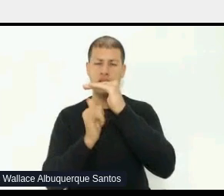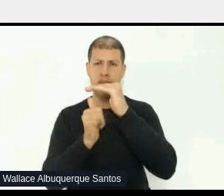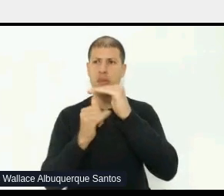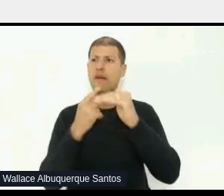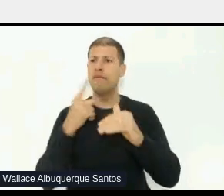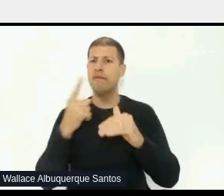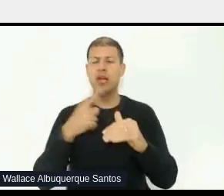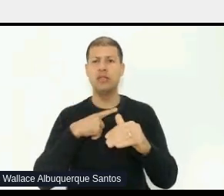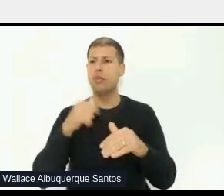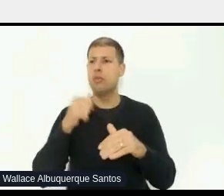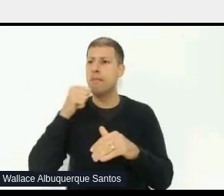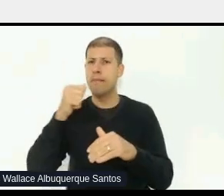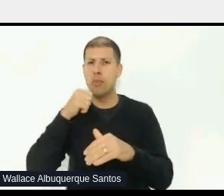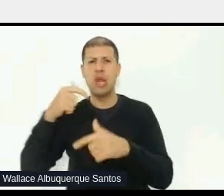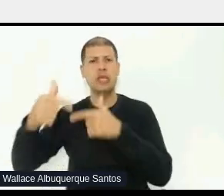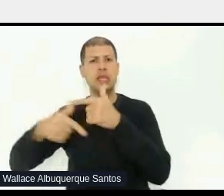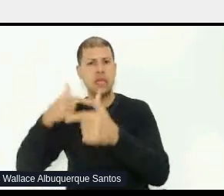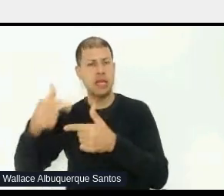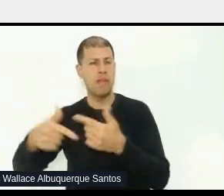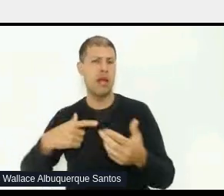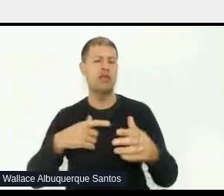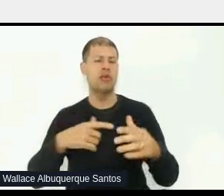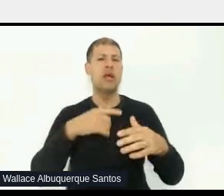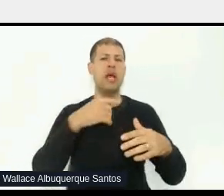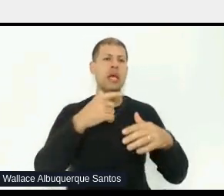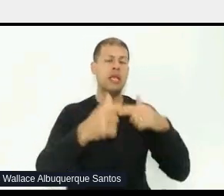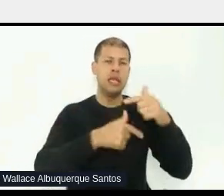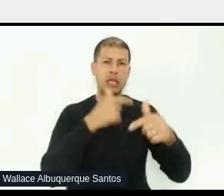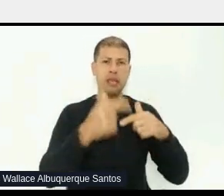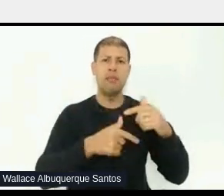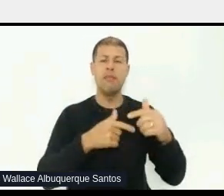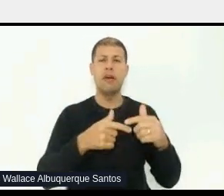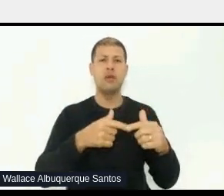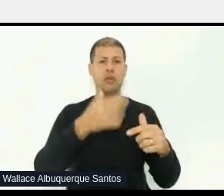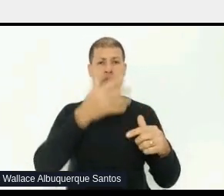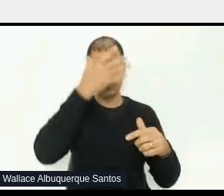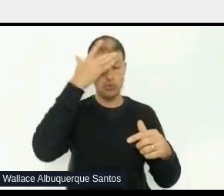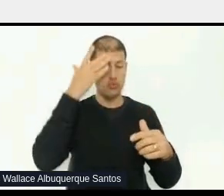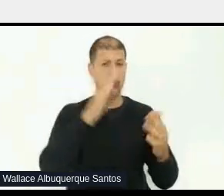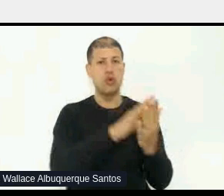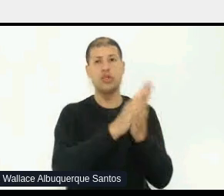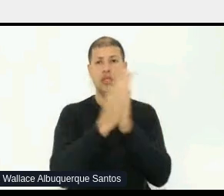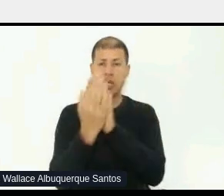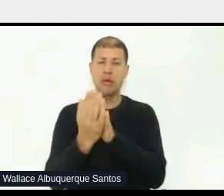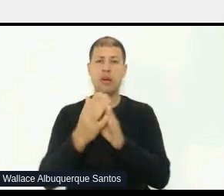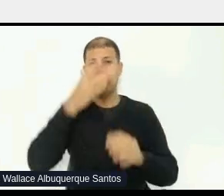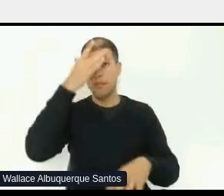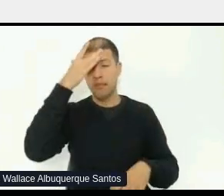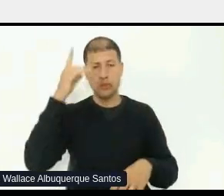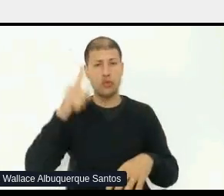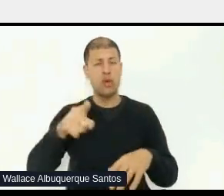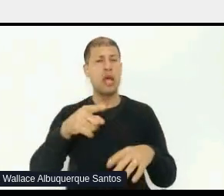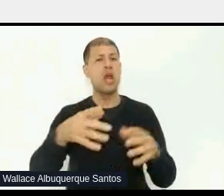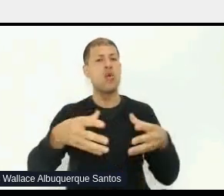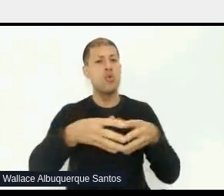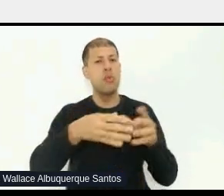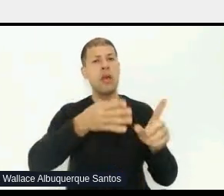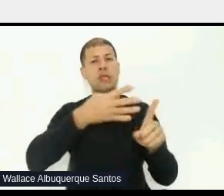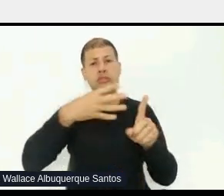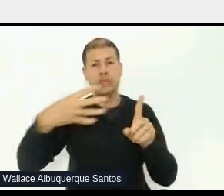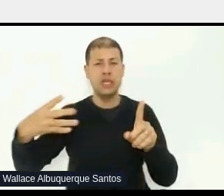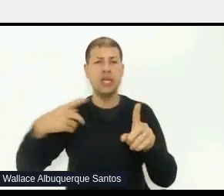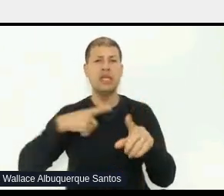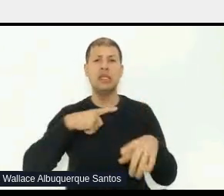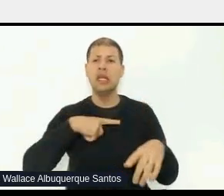para mulher, com empregabilidade para pessoas trans, empregabilidade para pessoas homossexuais. Então a gente tem diversas questões aí dentro que